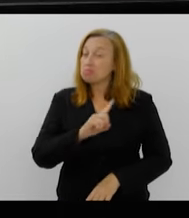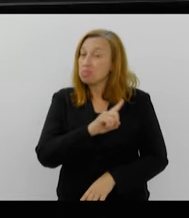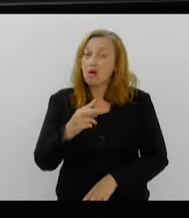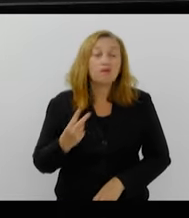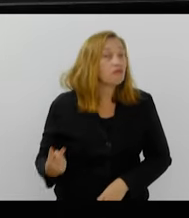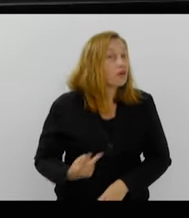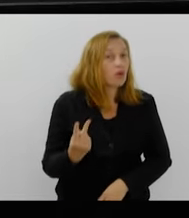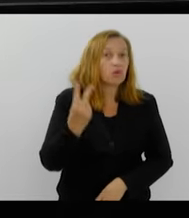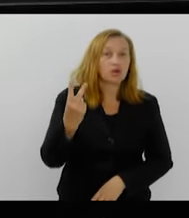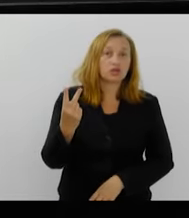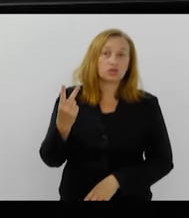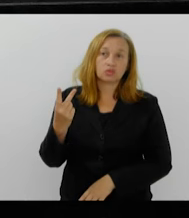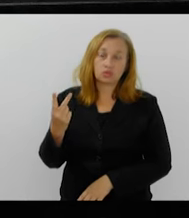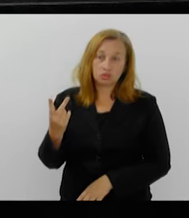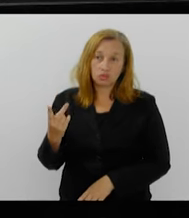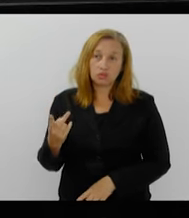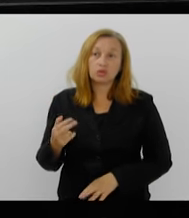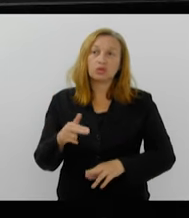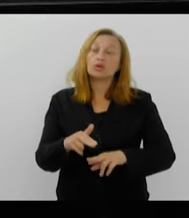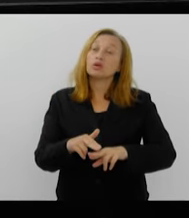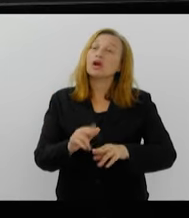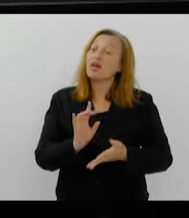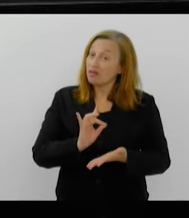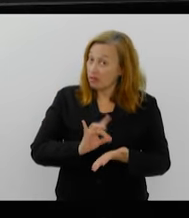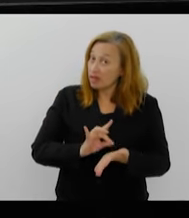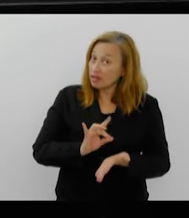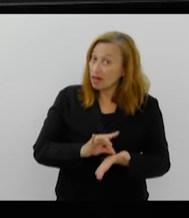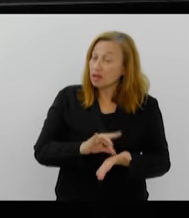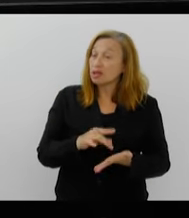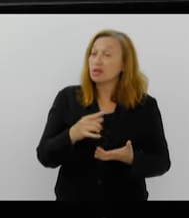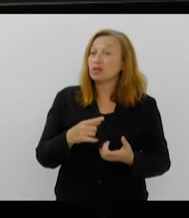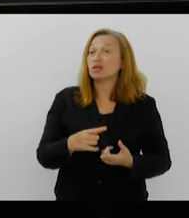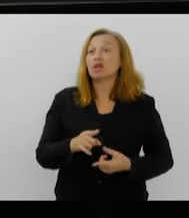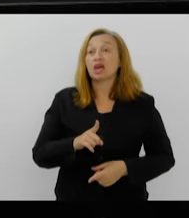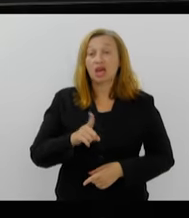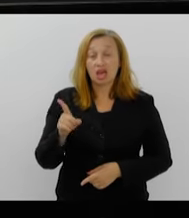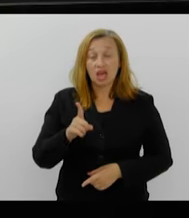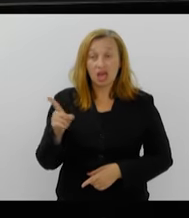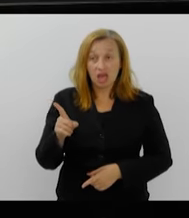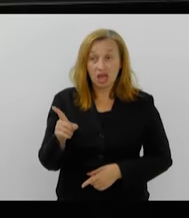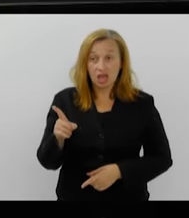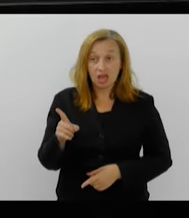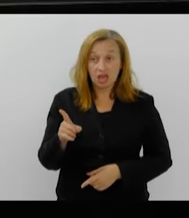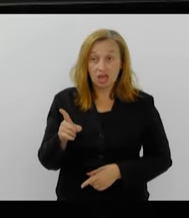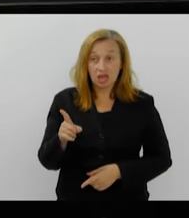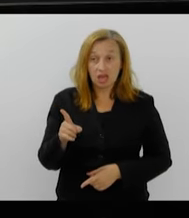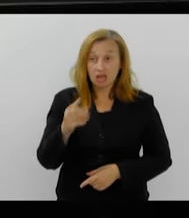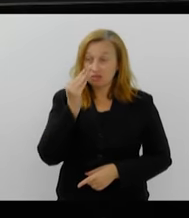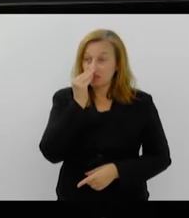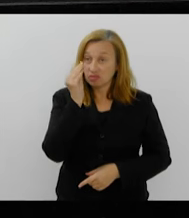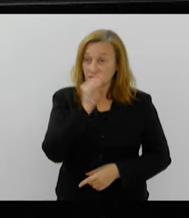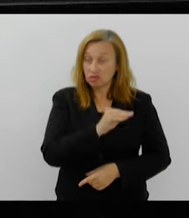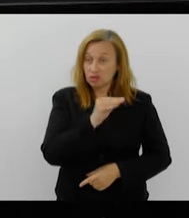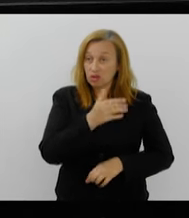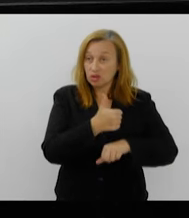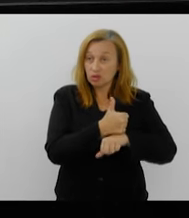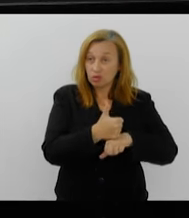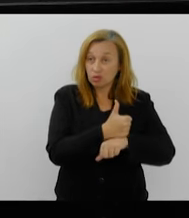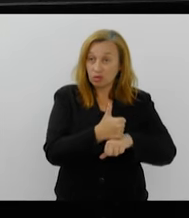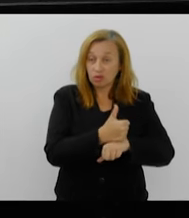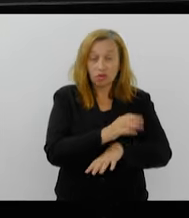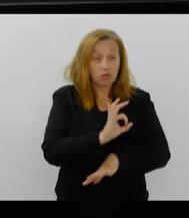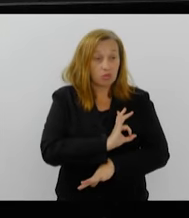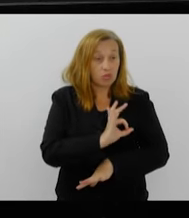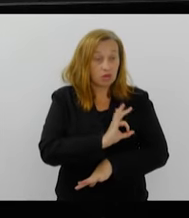valoriza os servidores públicos. Tanto isso é verdade que ele dá as costas para os profissionais da Polícia